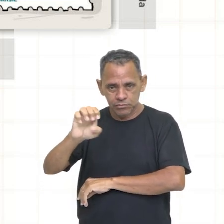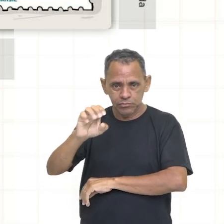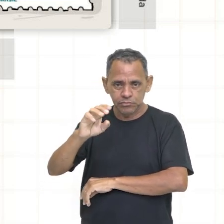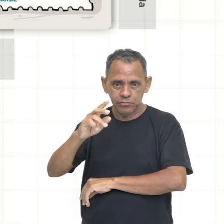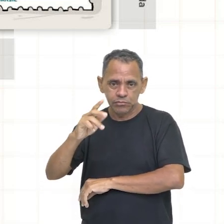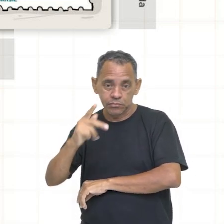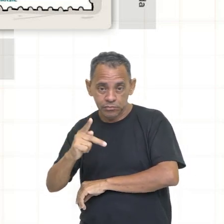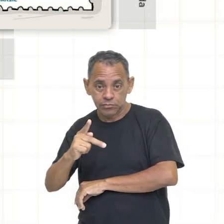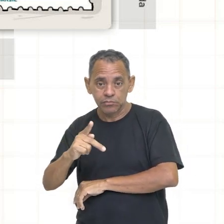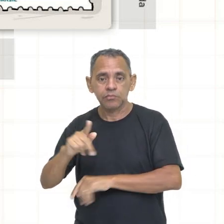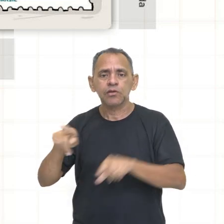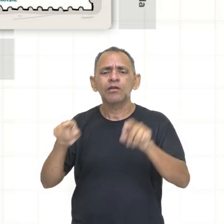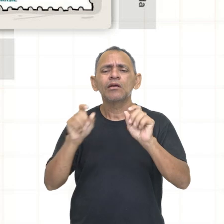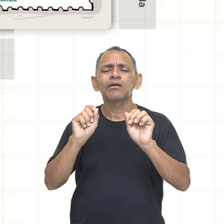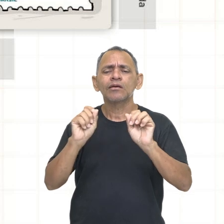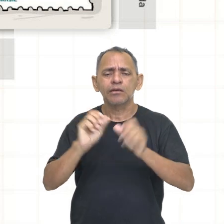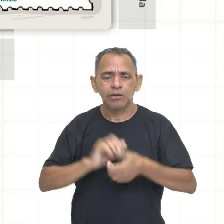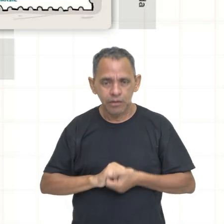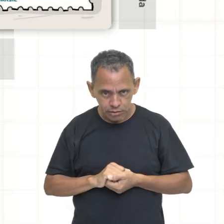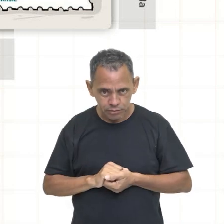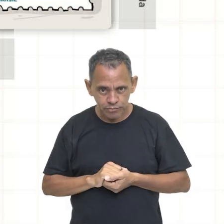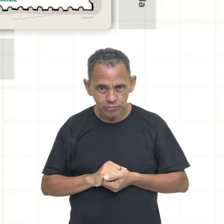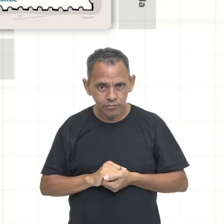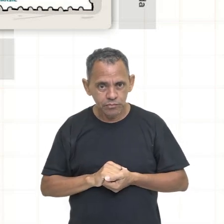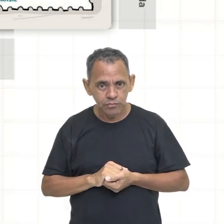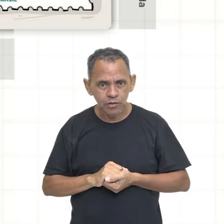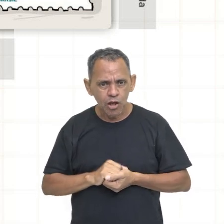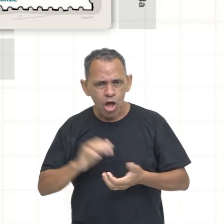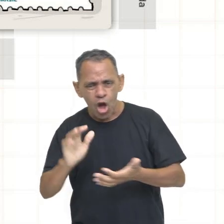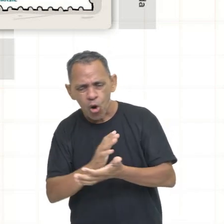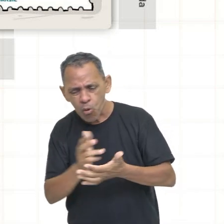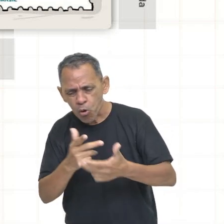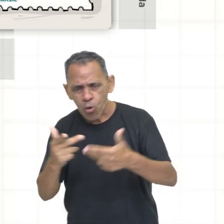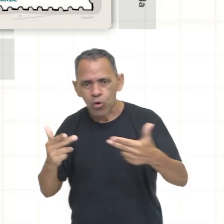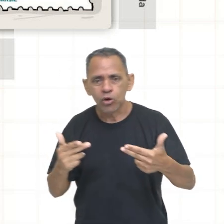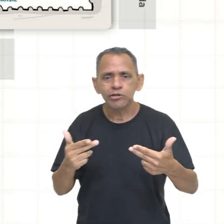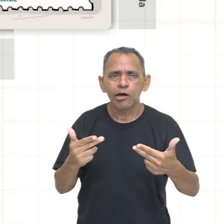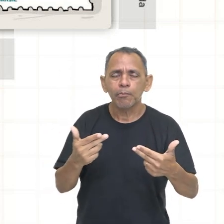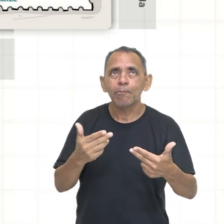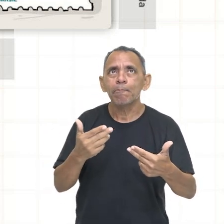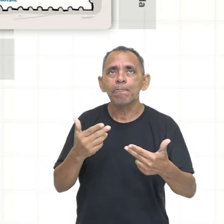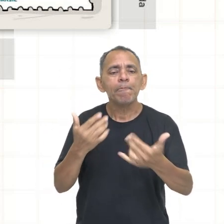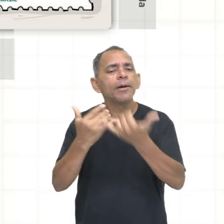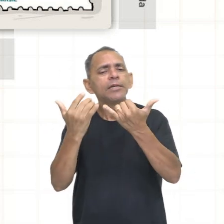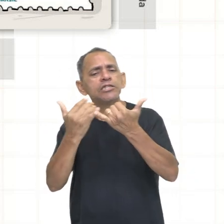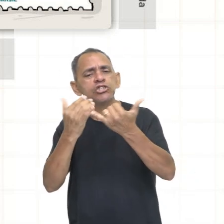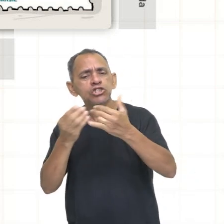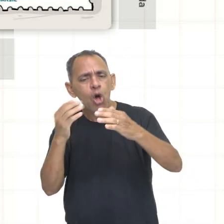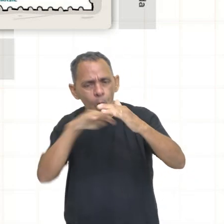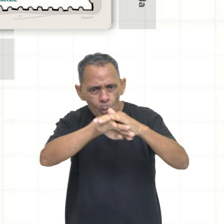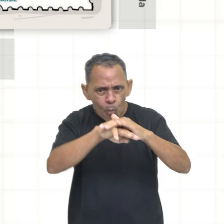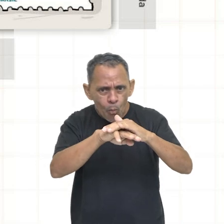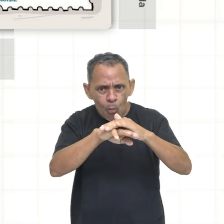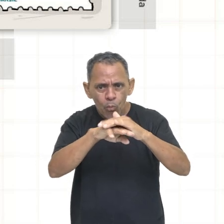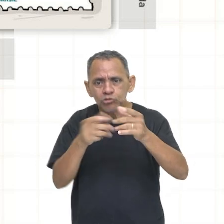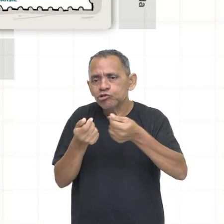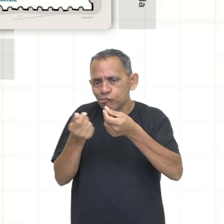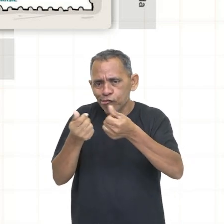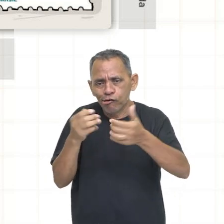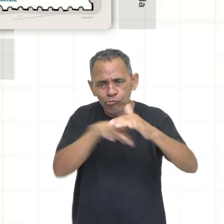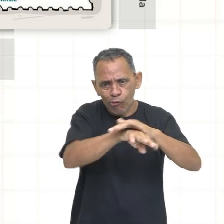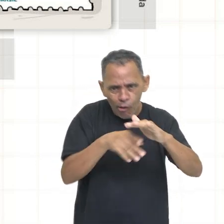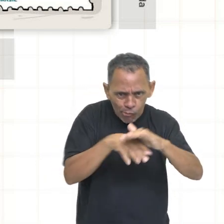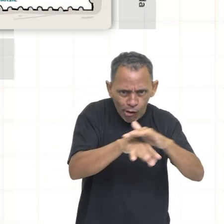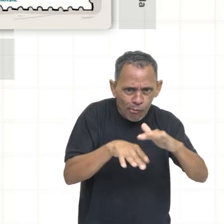um benefício aplicado aos trabalhadores, é como se fosse uma espécie de poupança. E com a criação desse PIS/PASEP